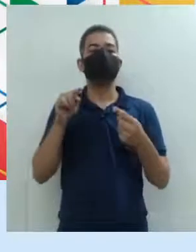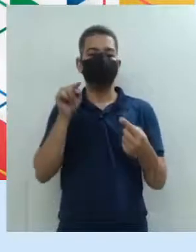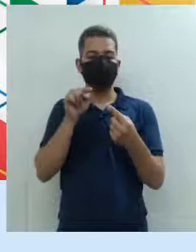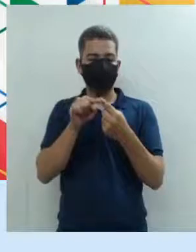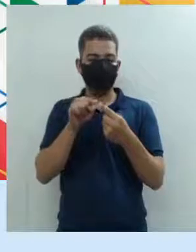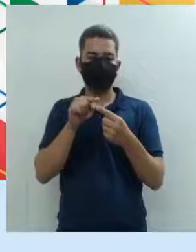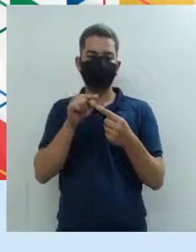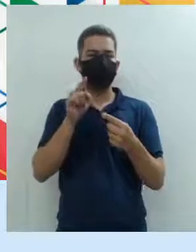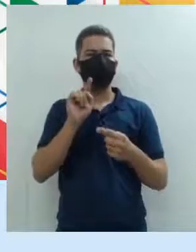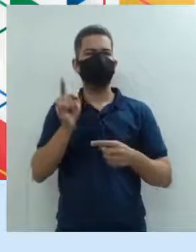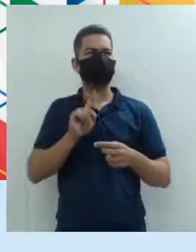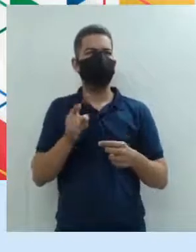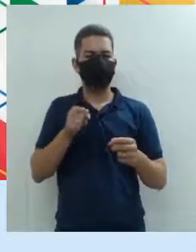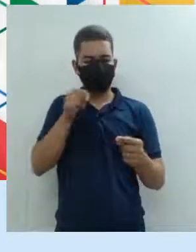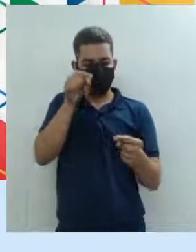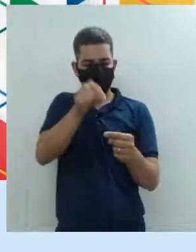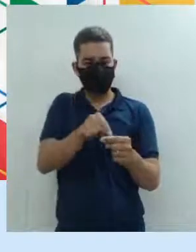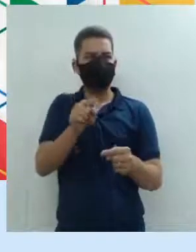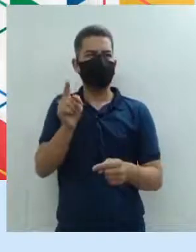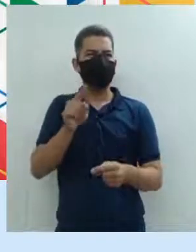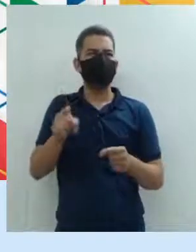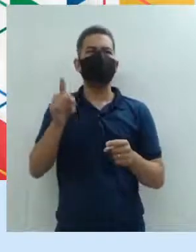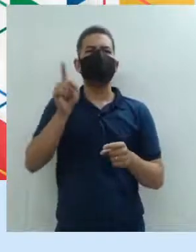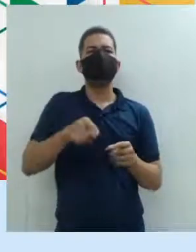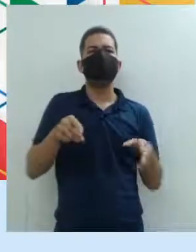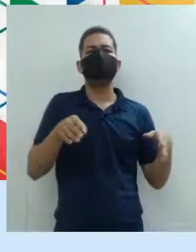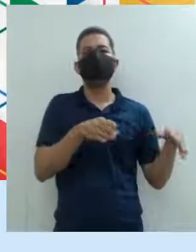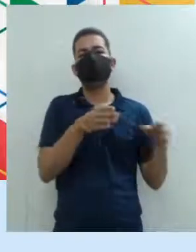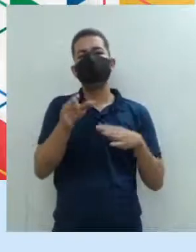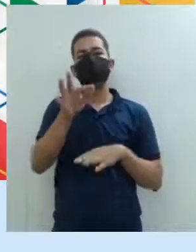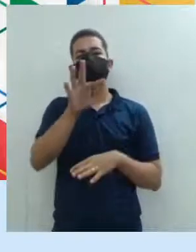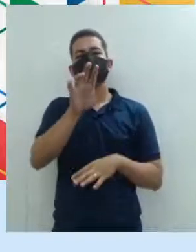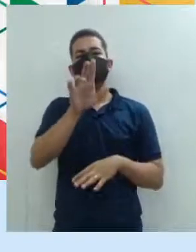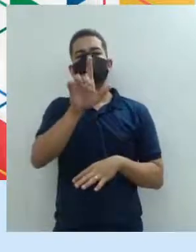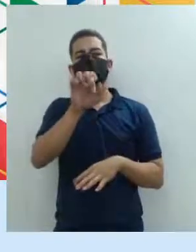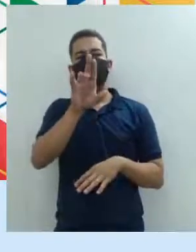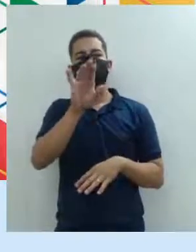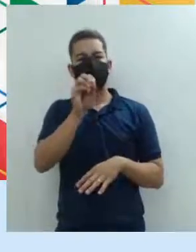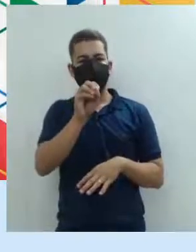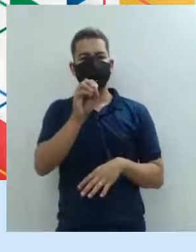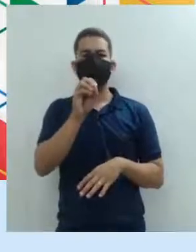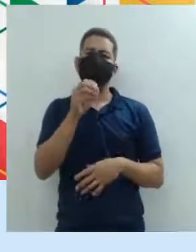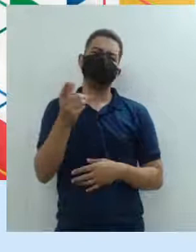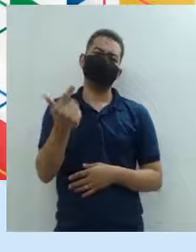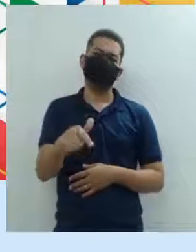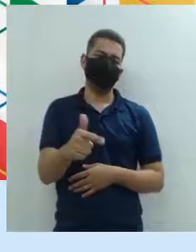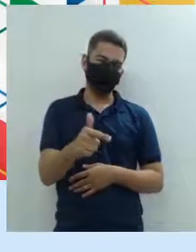contato. Eu não posso nem dizer que eu tenho um fluido ali para que aconteça a convecção, e nem que eu tenho